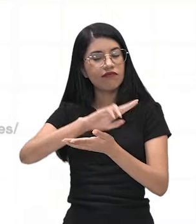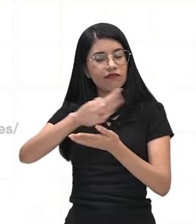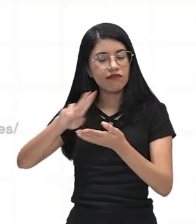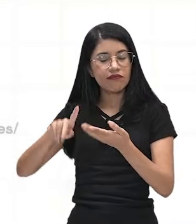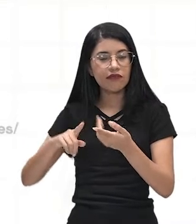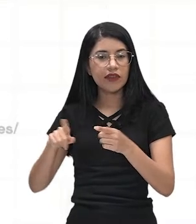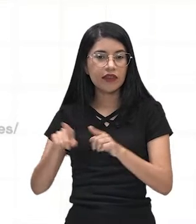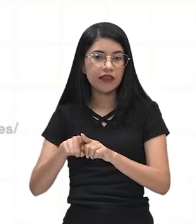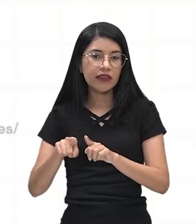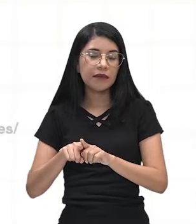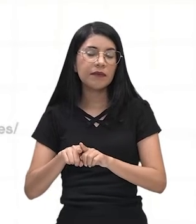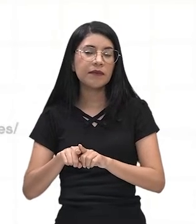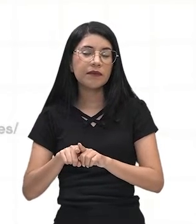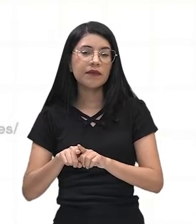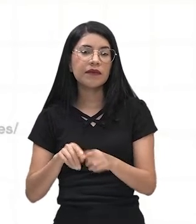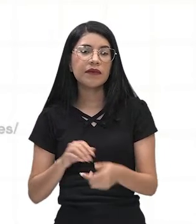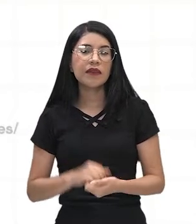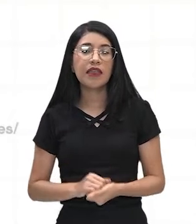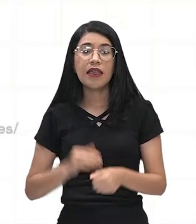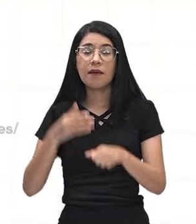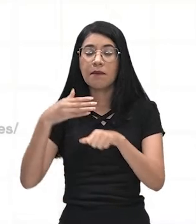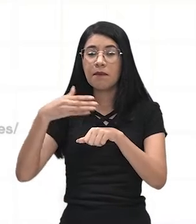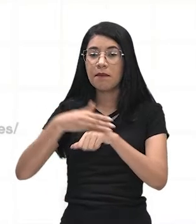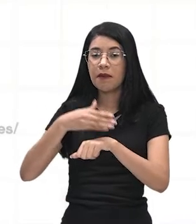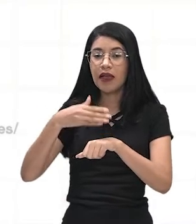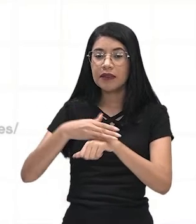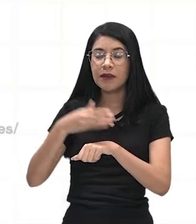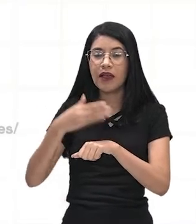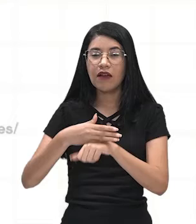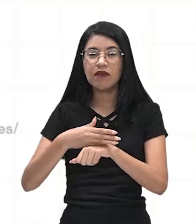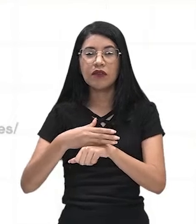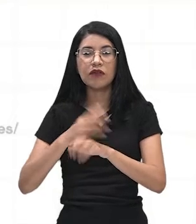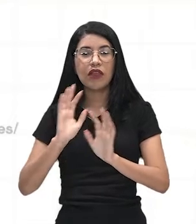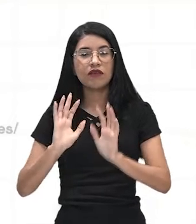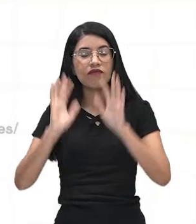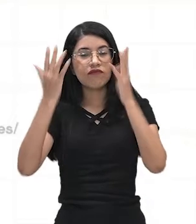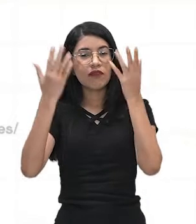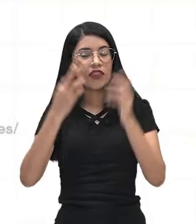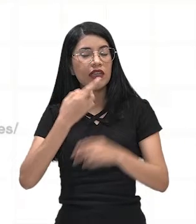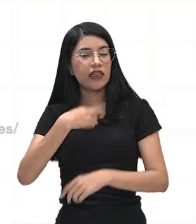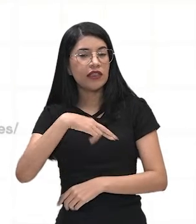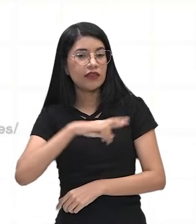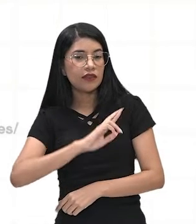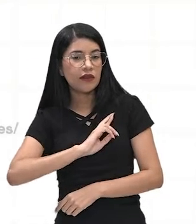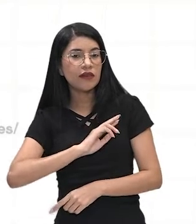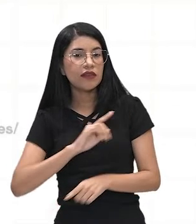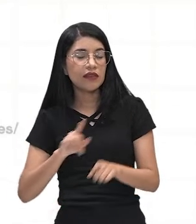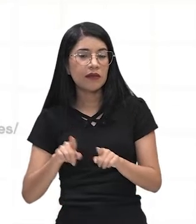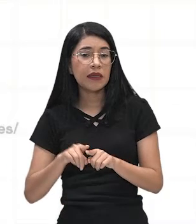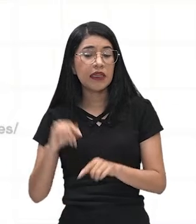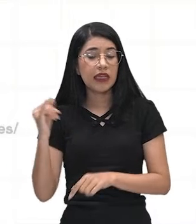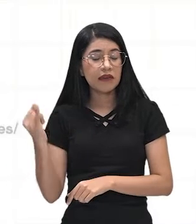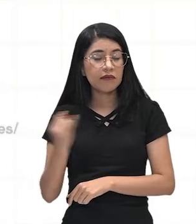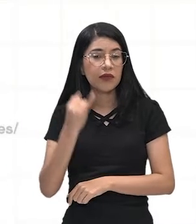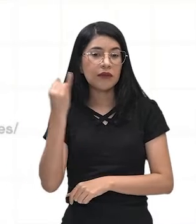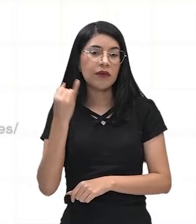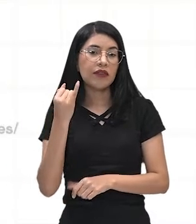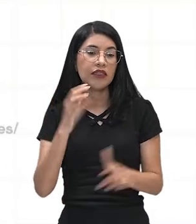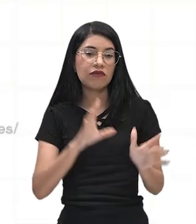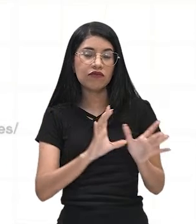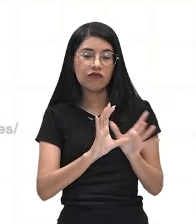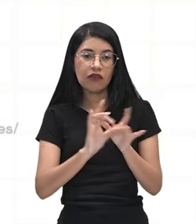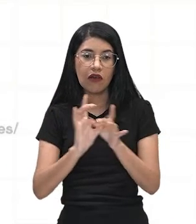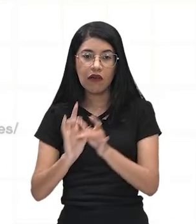eram muito frequentes nas atividades religiosas, importante dentro daquele contexto romano que as